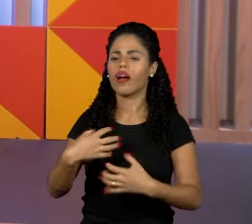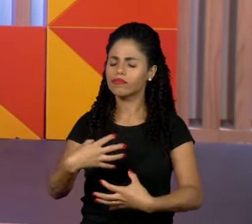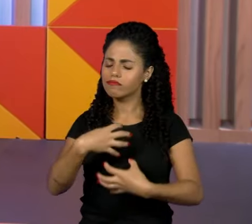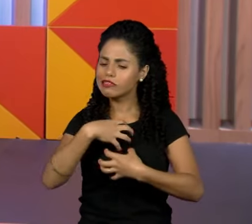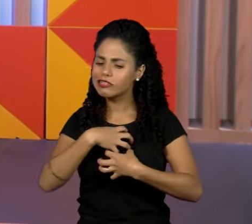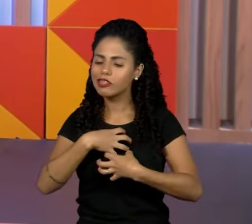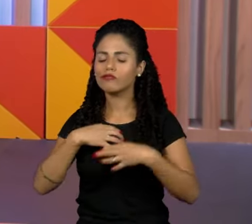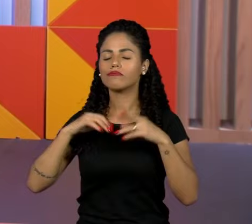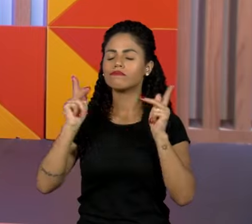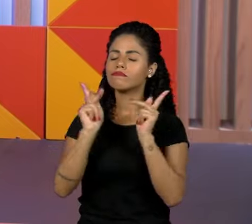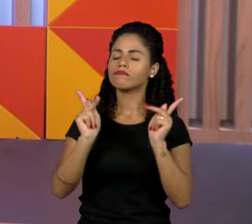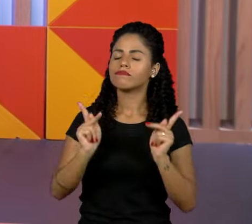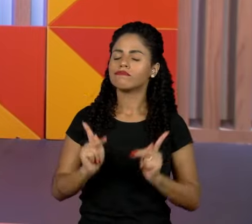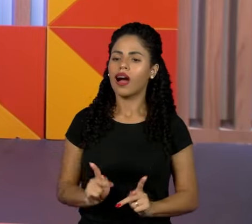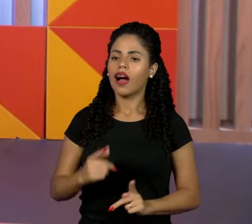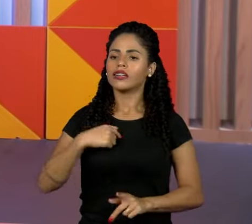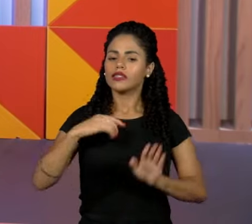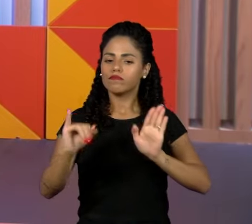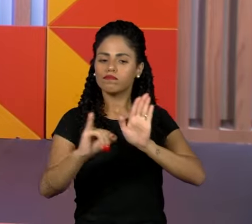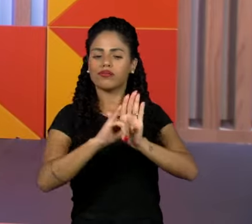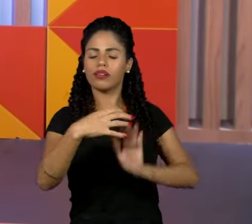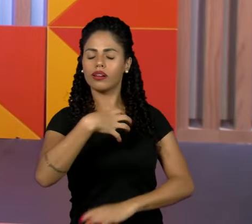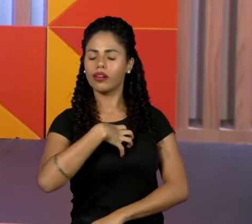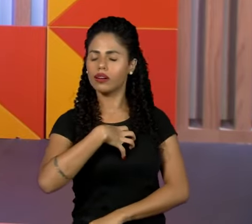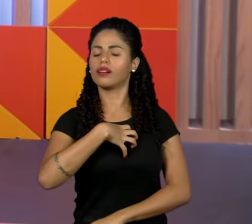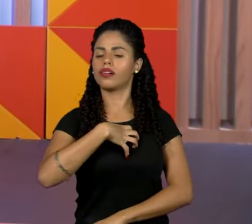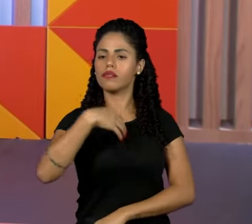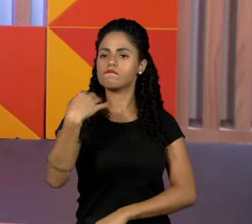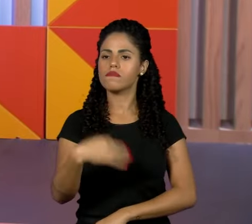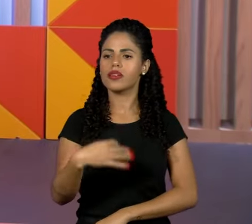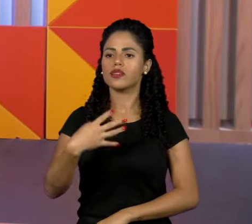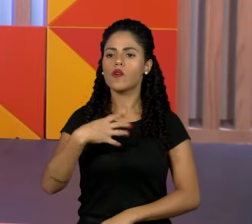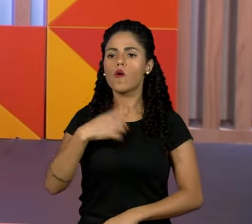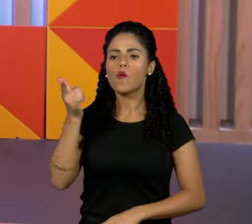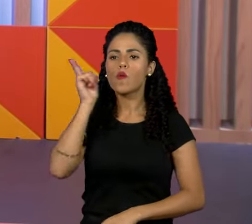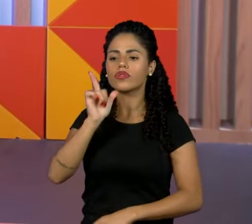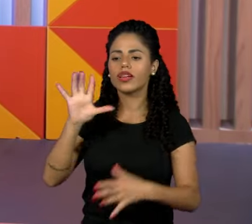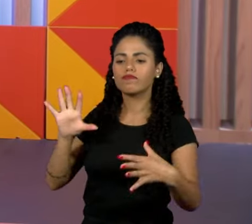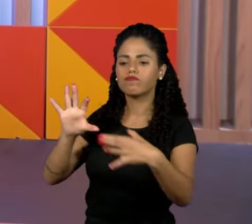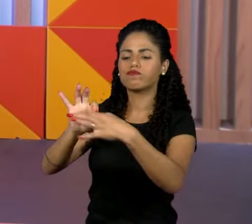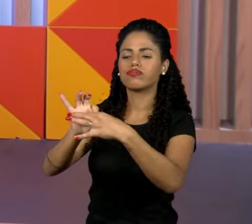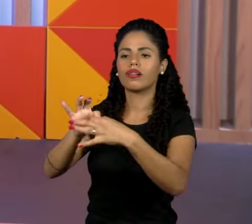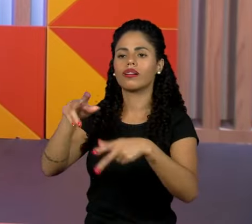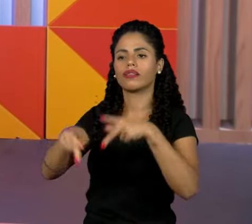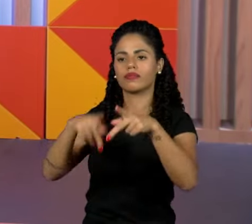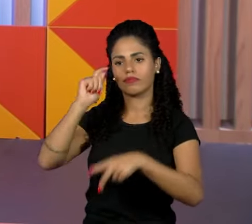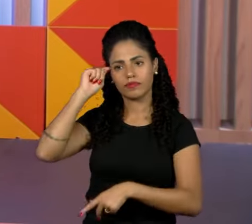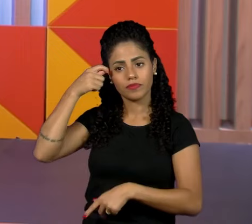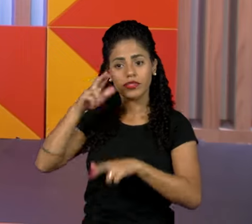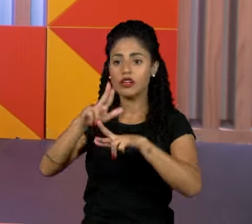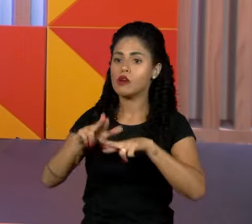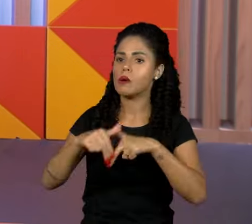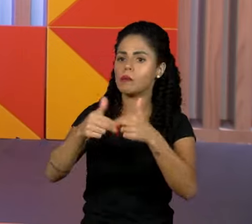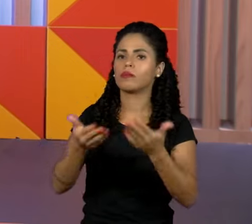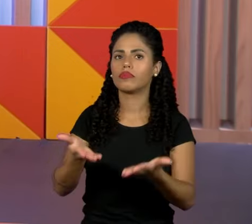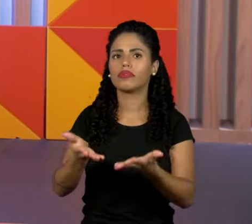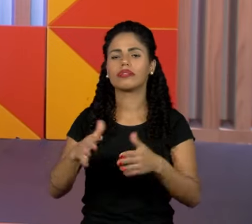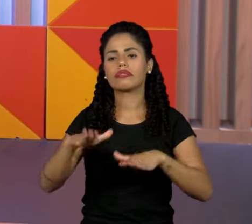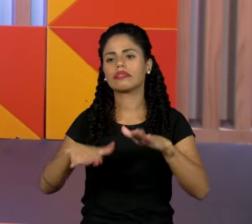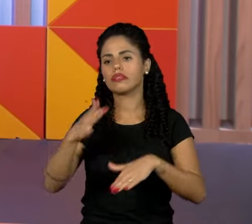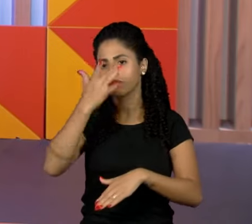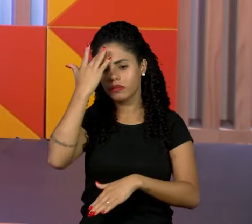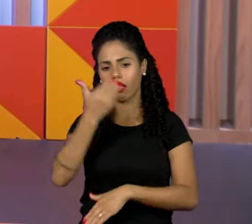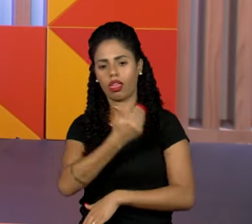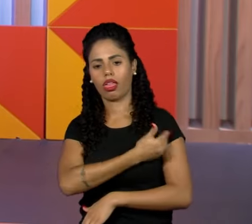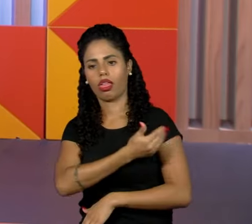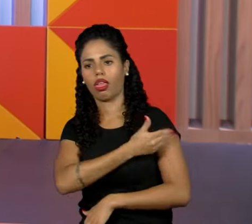esse vínculo político, essa identidade cultural ligada à identidade negra, e acho que por isso elas provocam tantos atos de intolerância